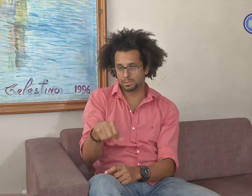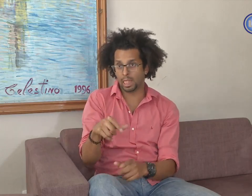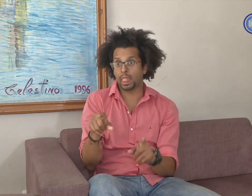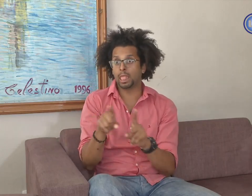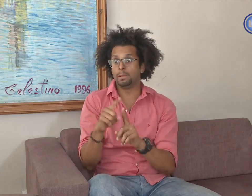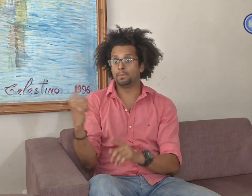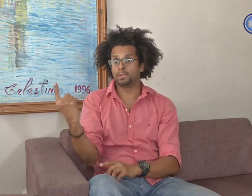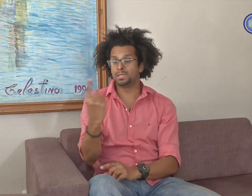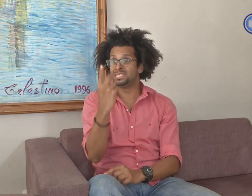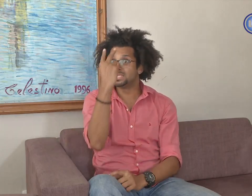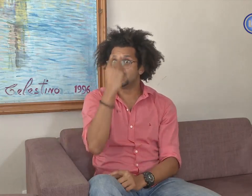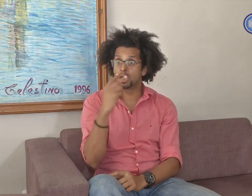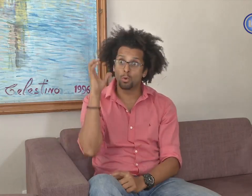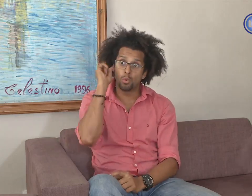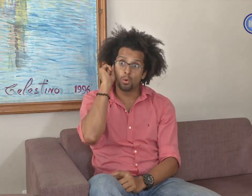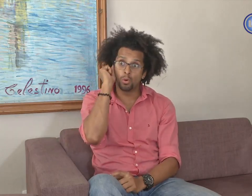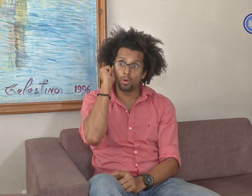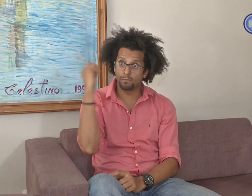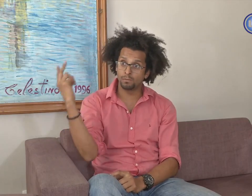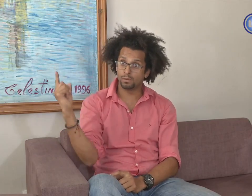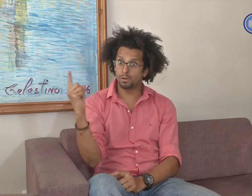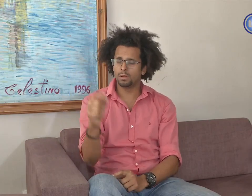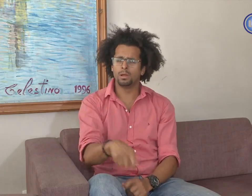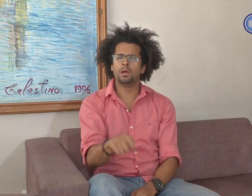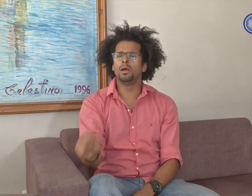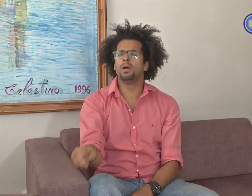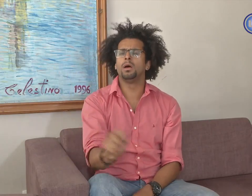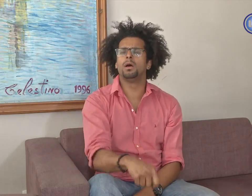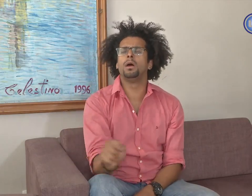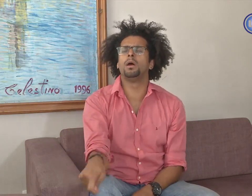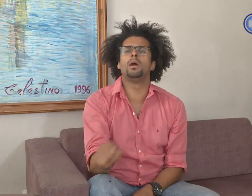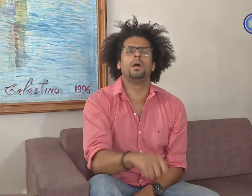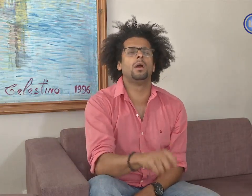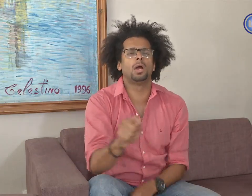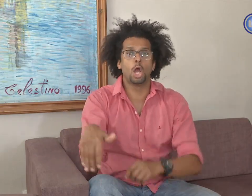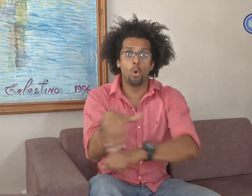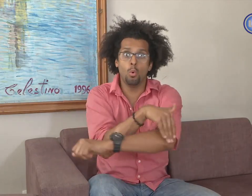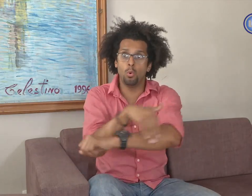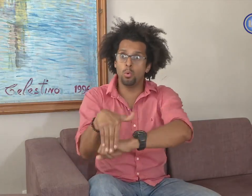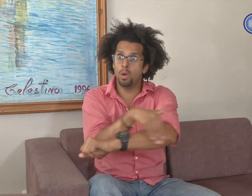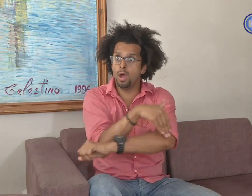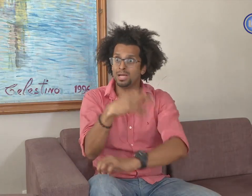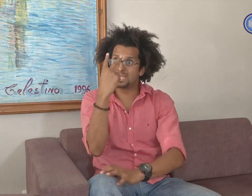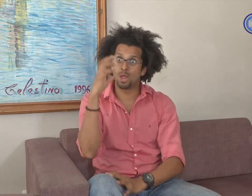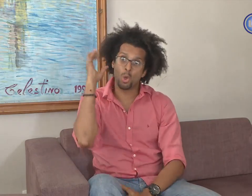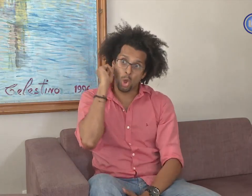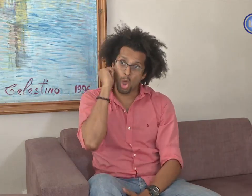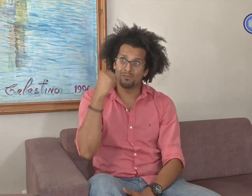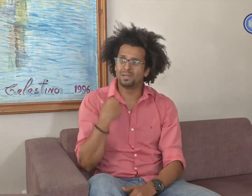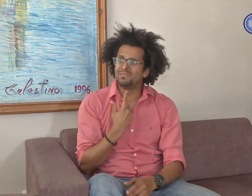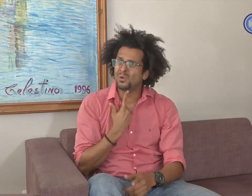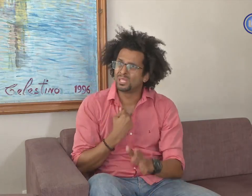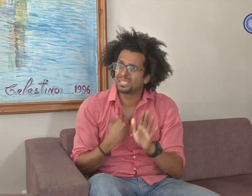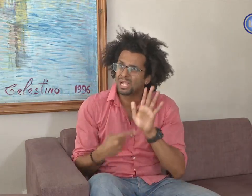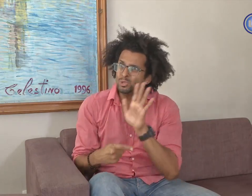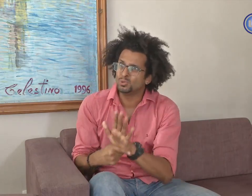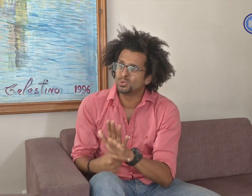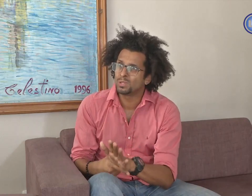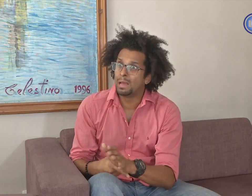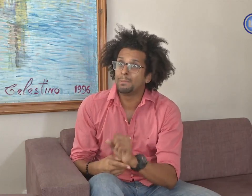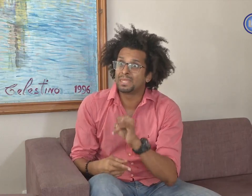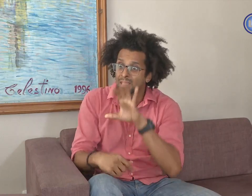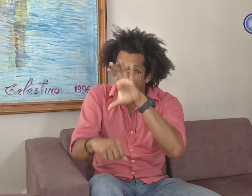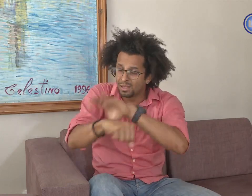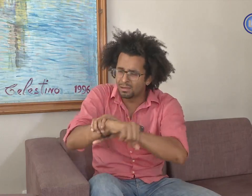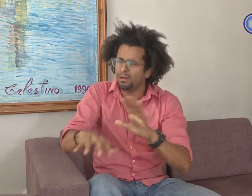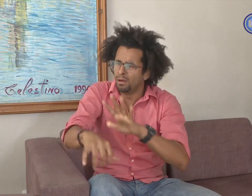idosos. Também com pessoas que são cegas ou ouvintes cegos. Então, se eles vêm na rua, eu tenho vontade de ajudar,